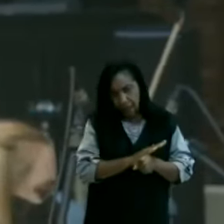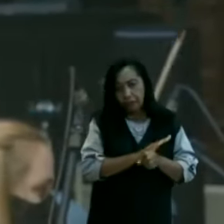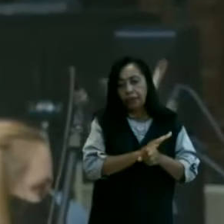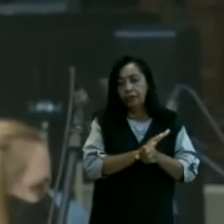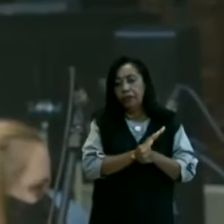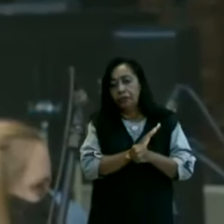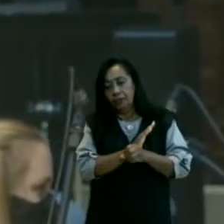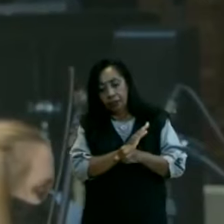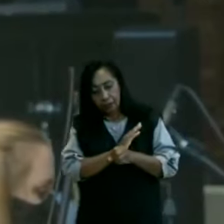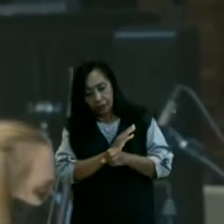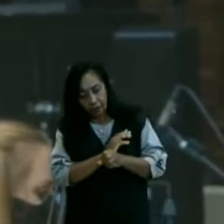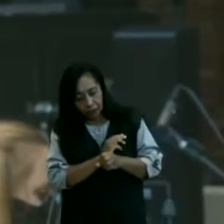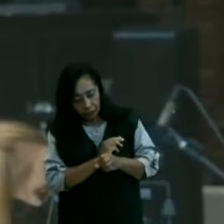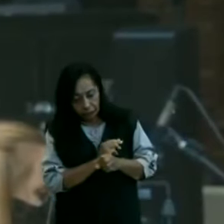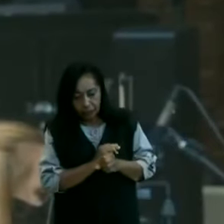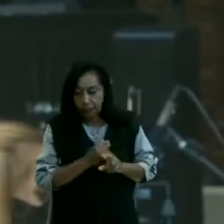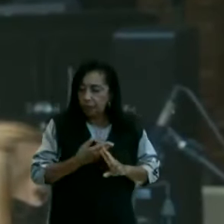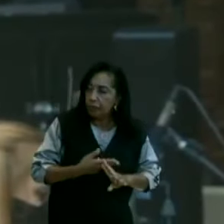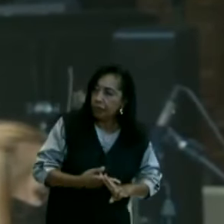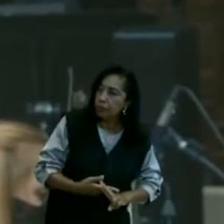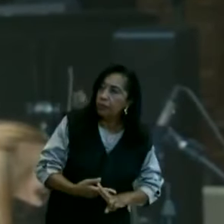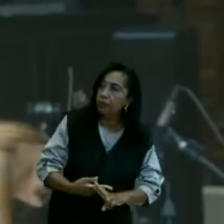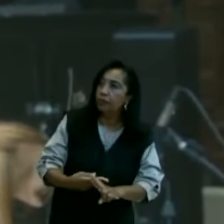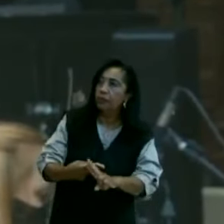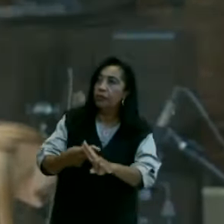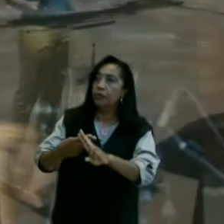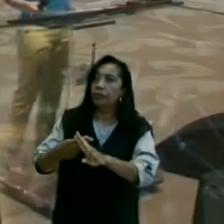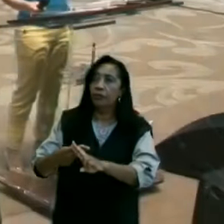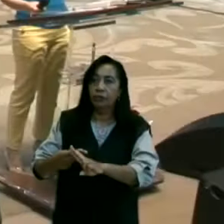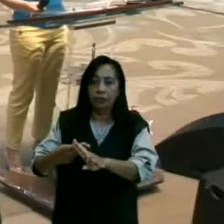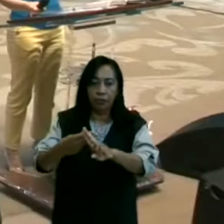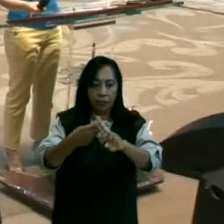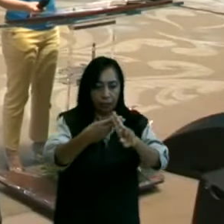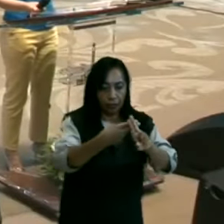Enche-me e usa-me,